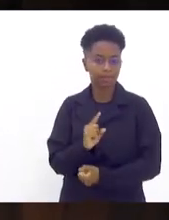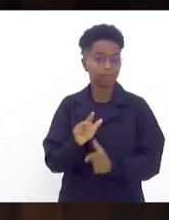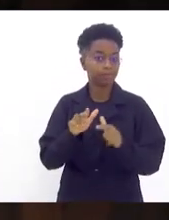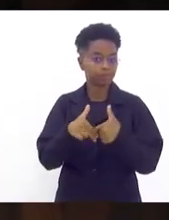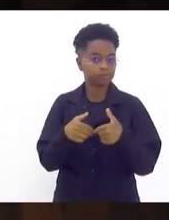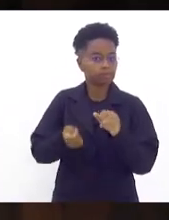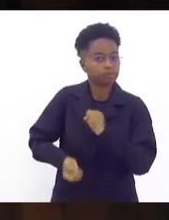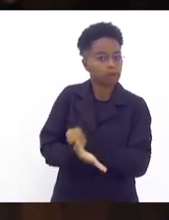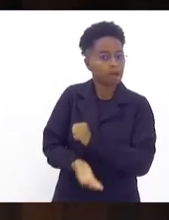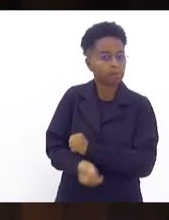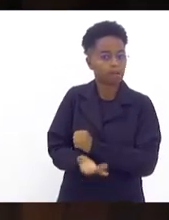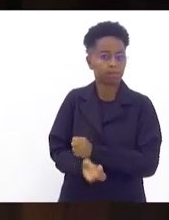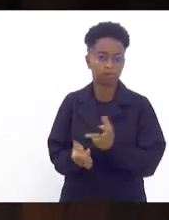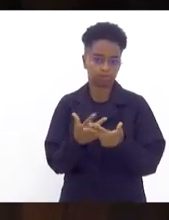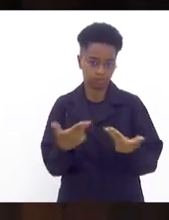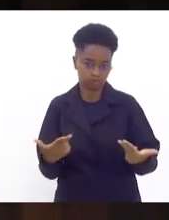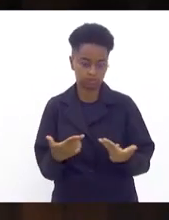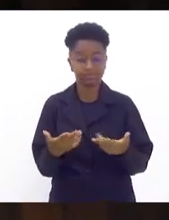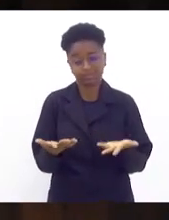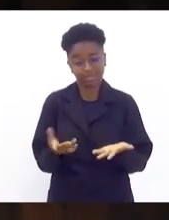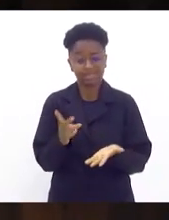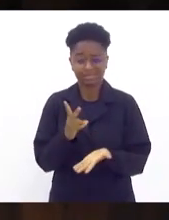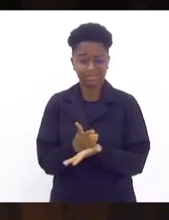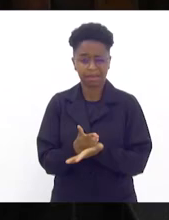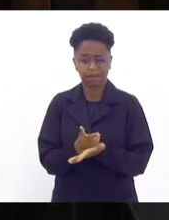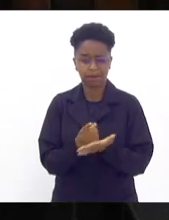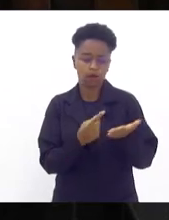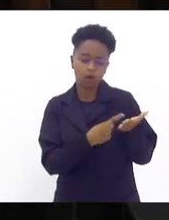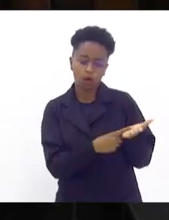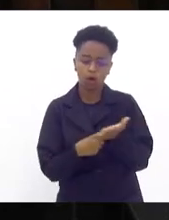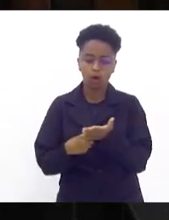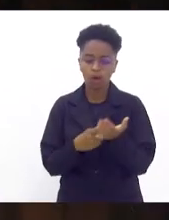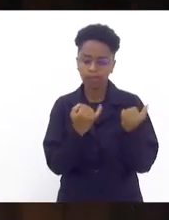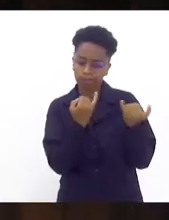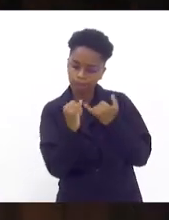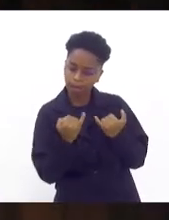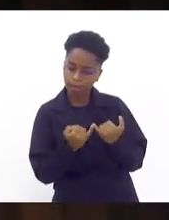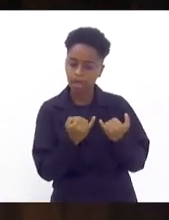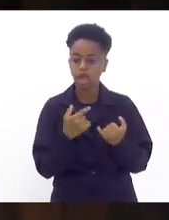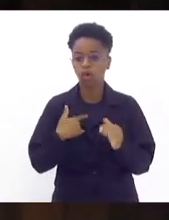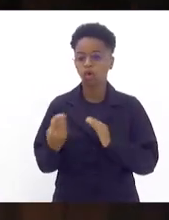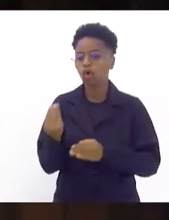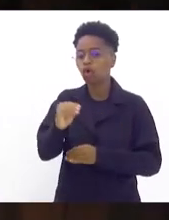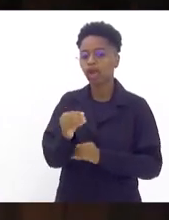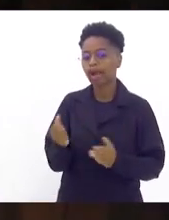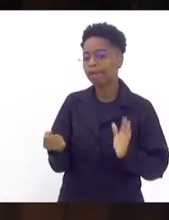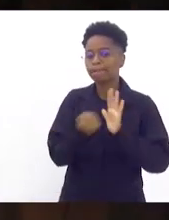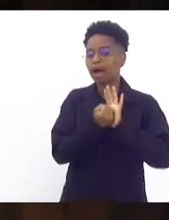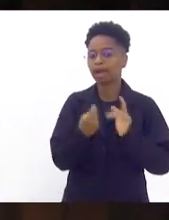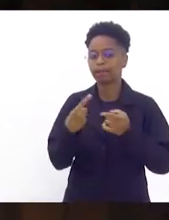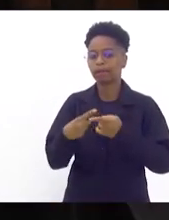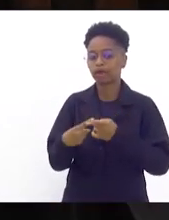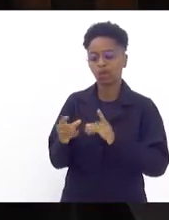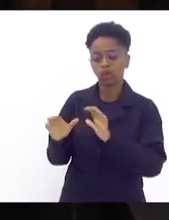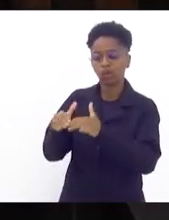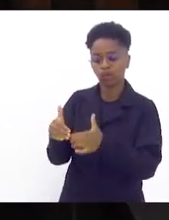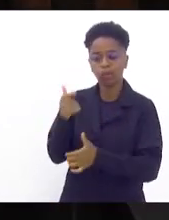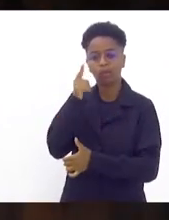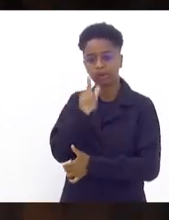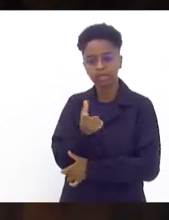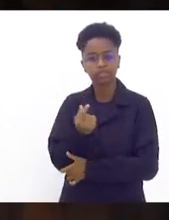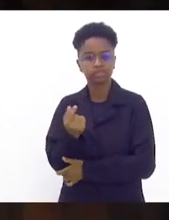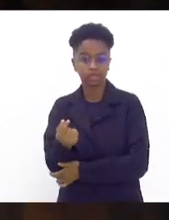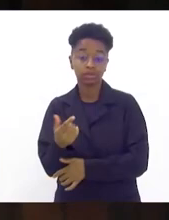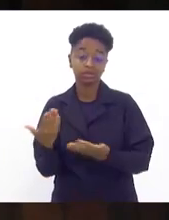vai tudo por, né? É tudo no acordinho. Bota a minha marca de bebida ali, porque o clube se beneficia, vou também me beneficiar, e com